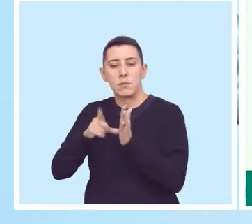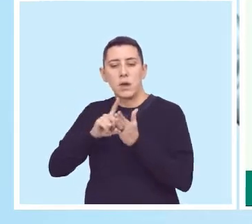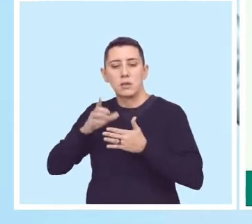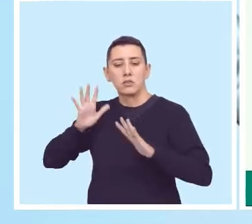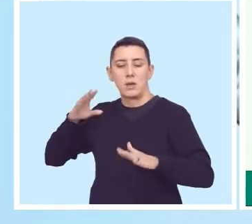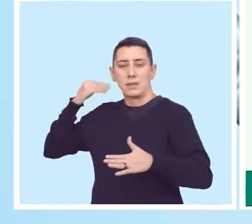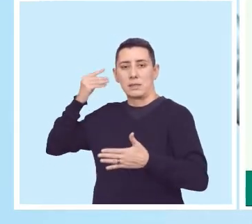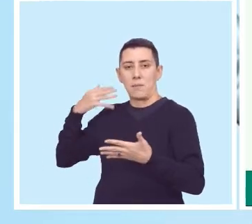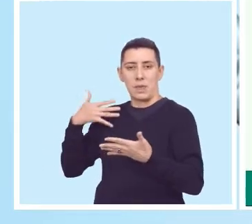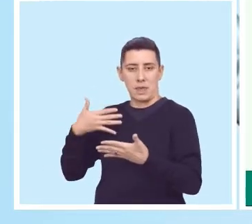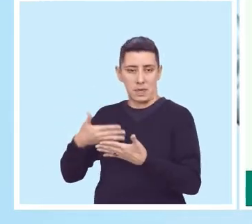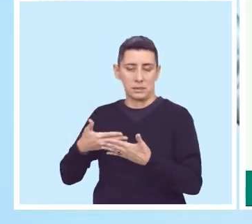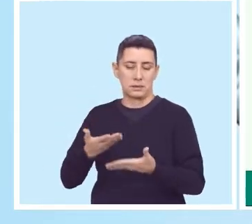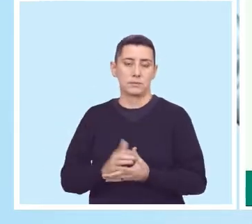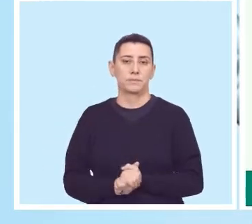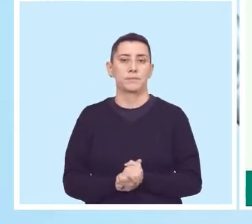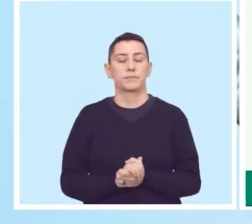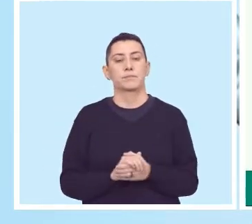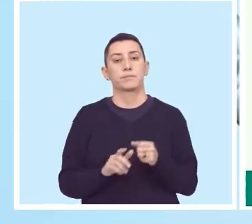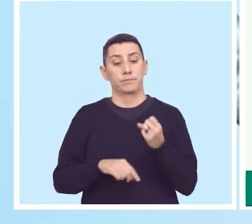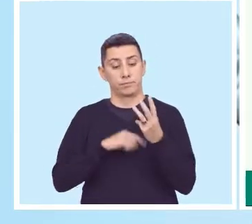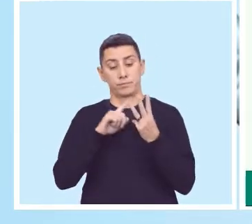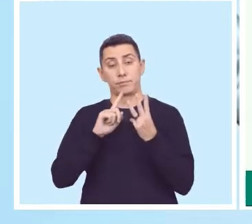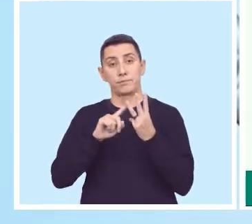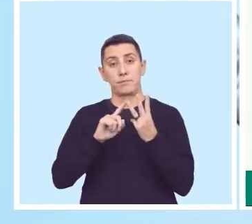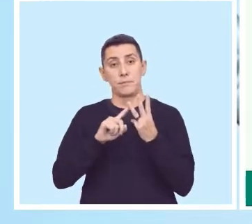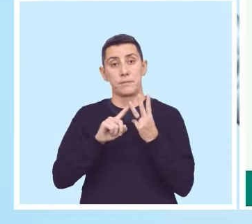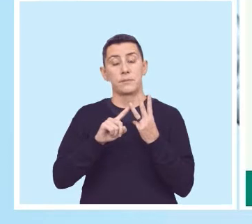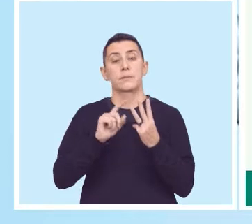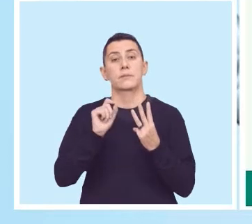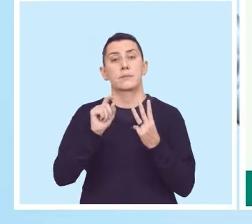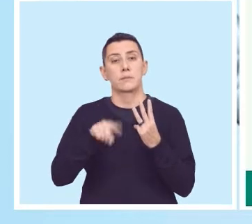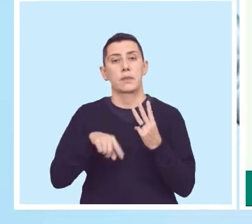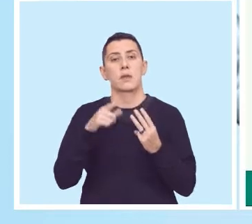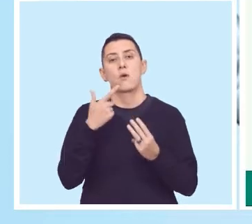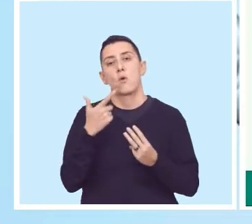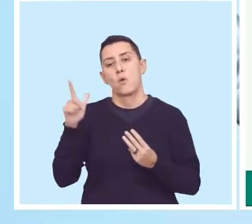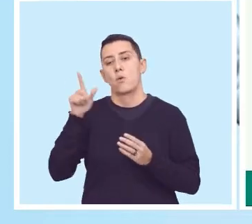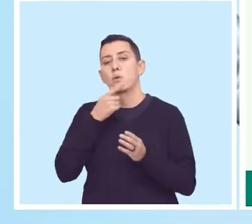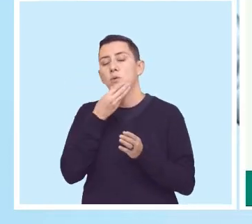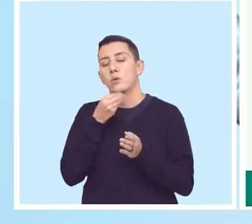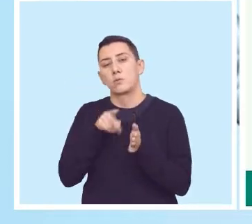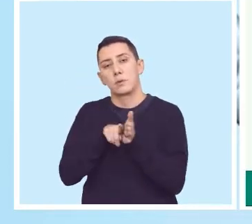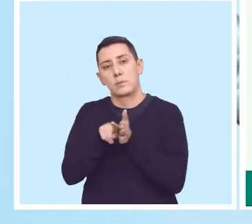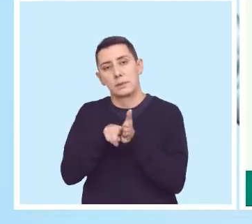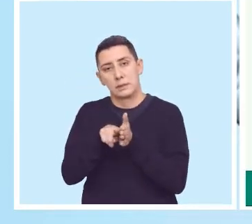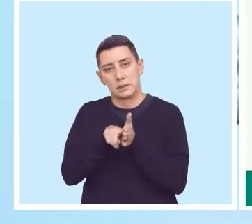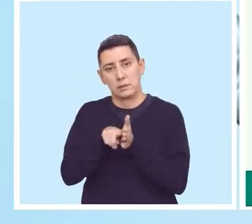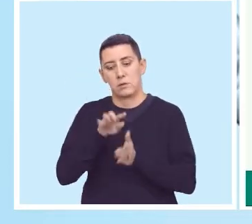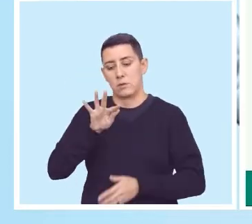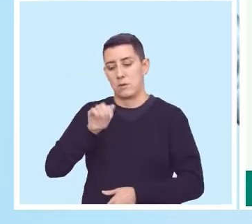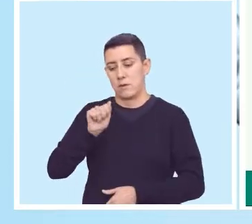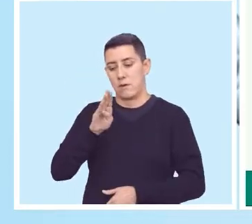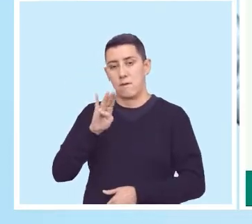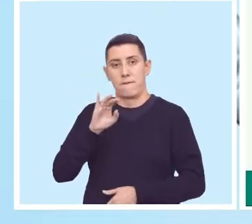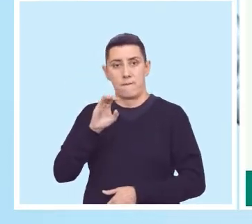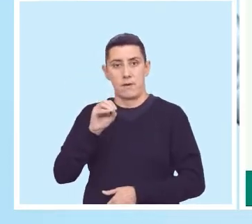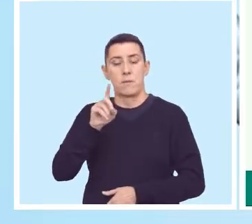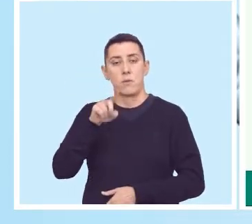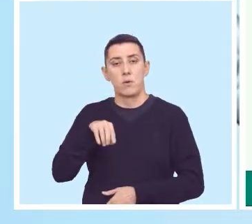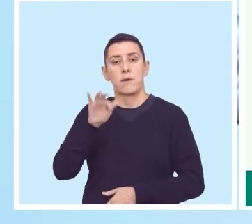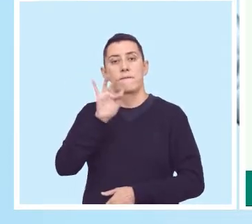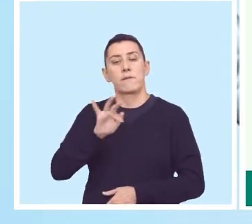bom? No ponto 3, no tópico 3, entra um outro pesquisador, que é o Fábio de Santos, que é professor da Universidade do